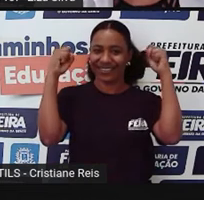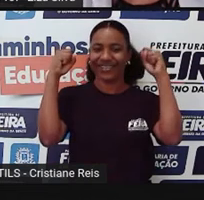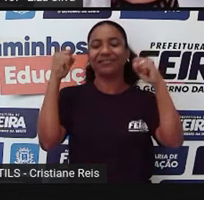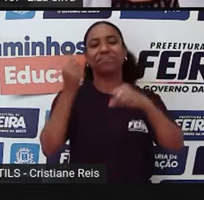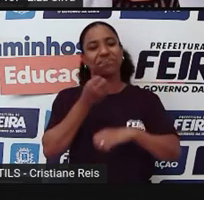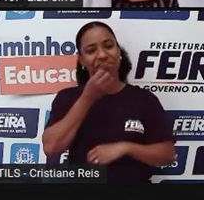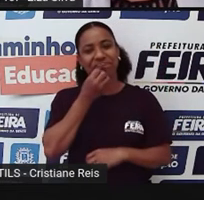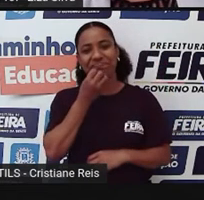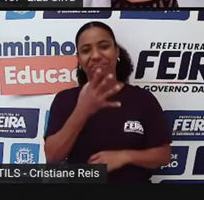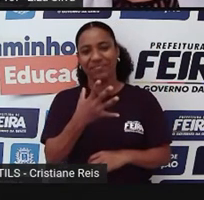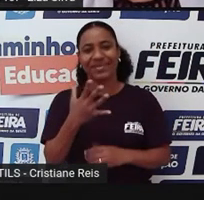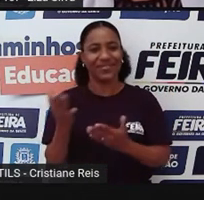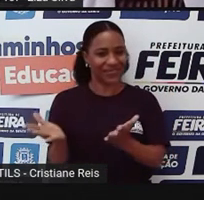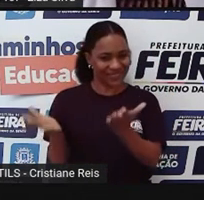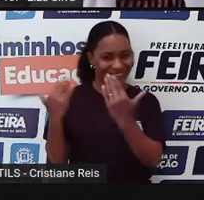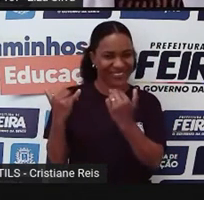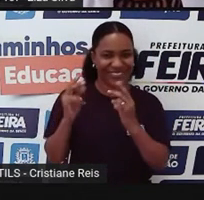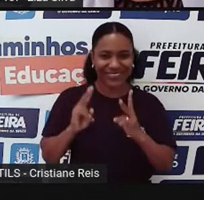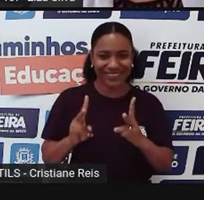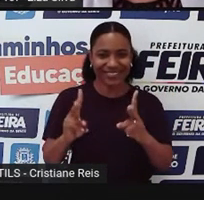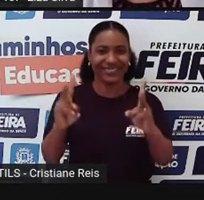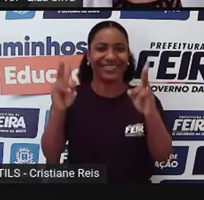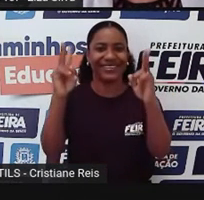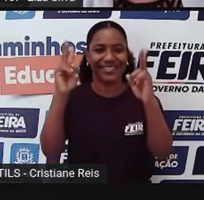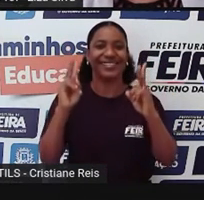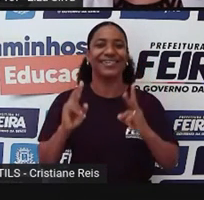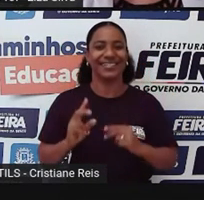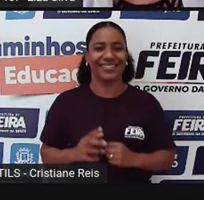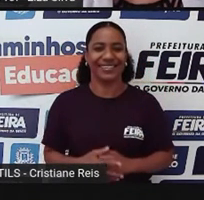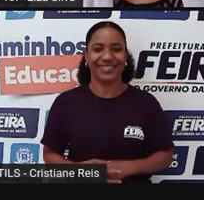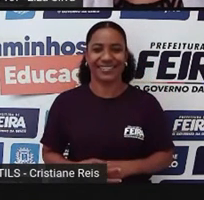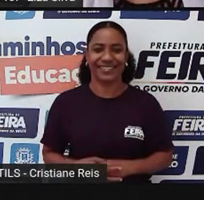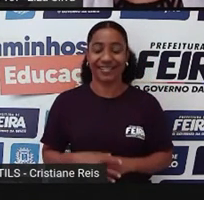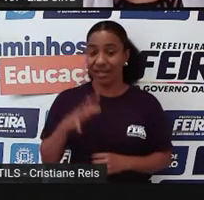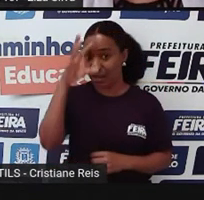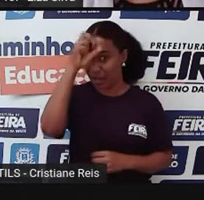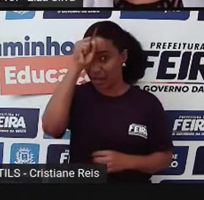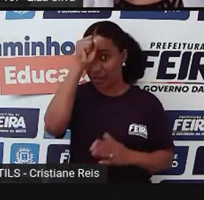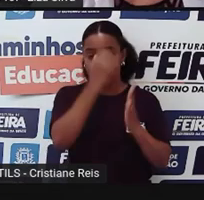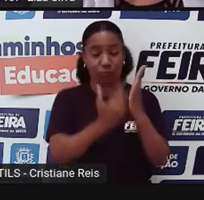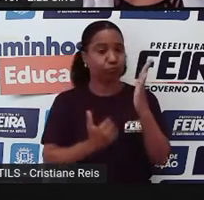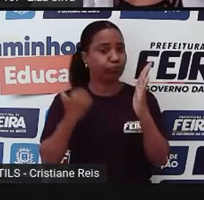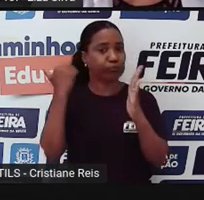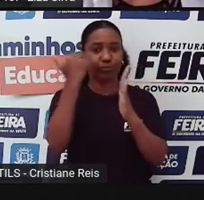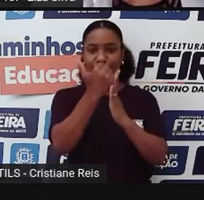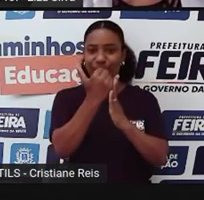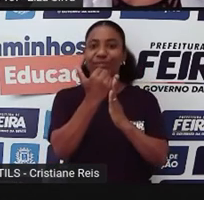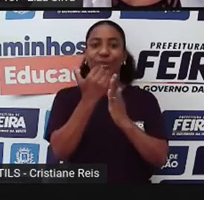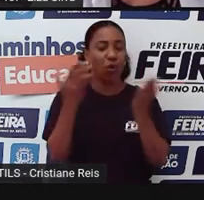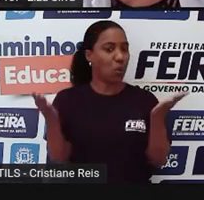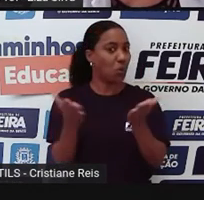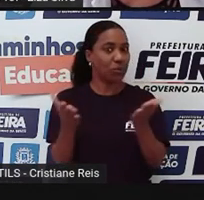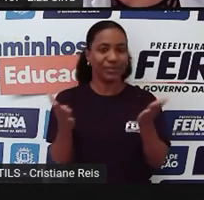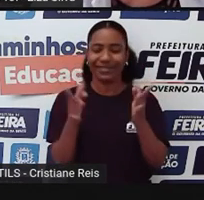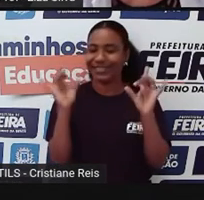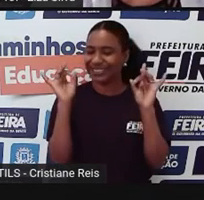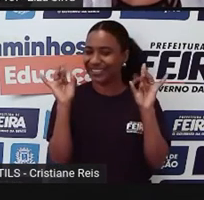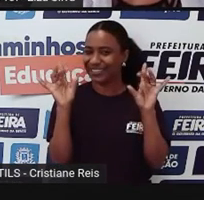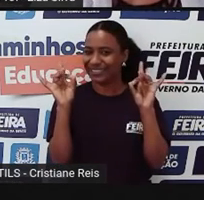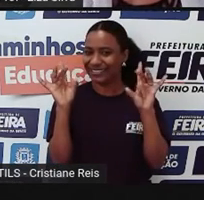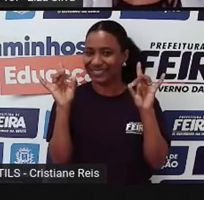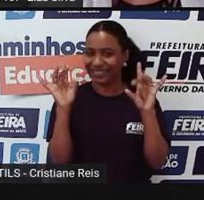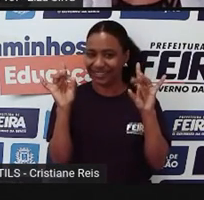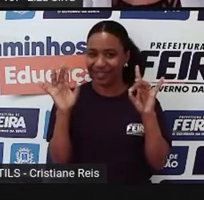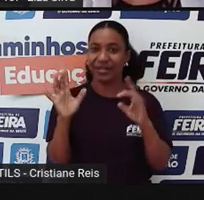Ok lésbica ou vamos seguir aprendendo um pouco mais porque nossa aula de hoje está Rick se